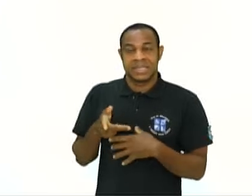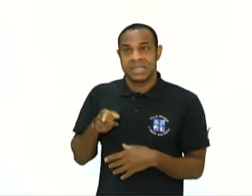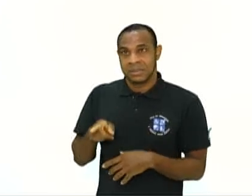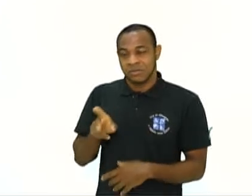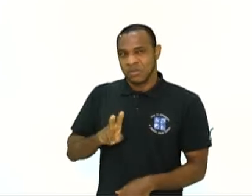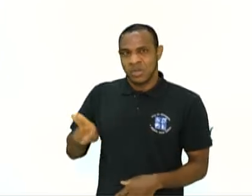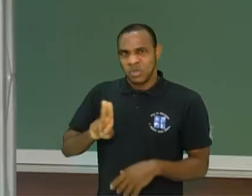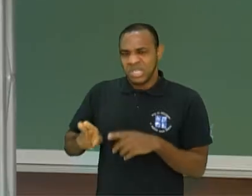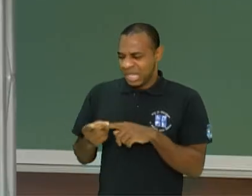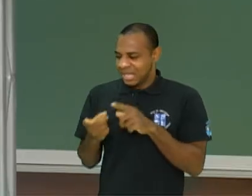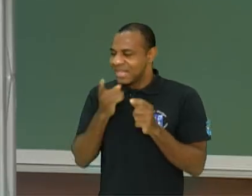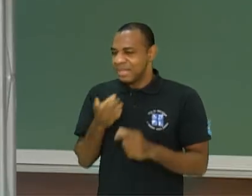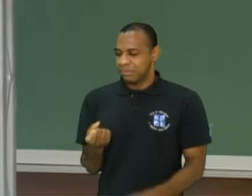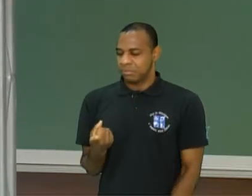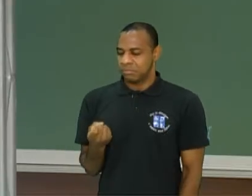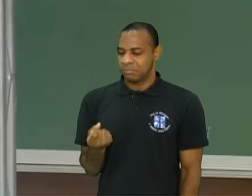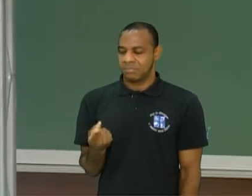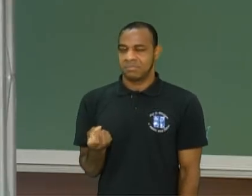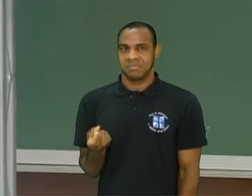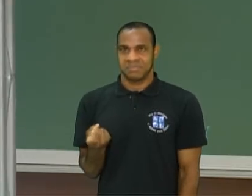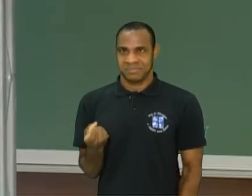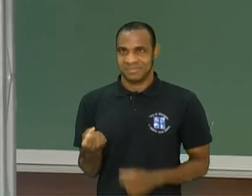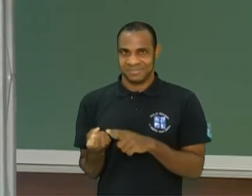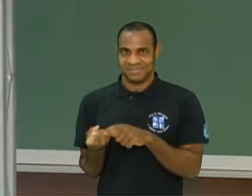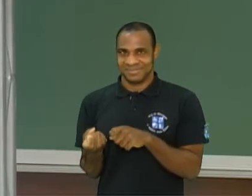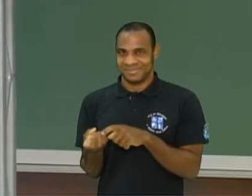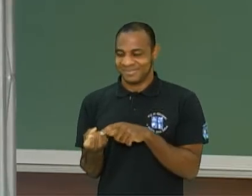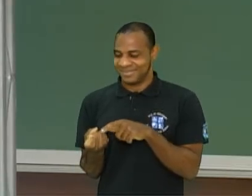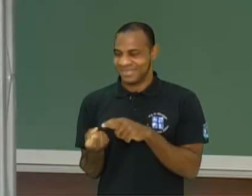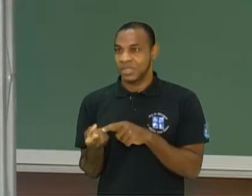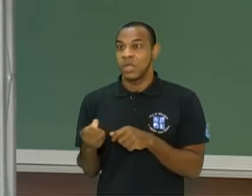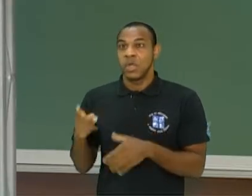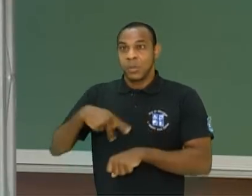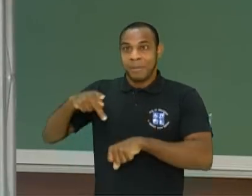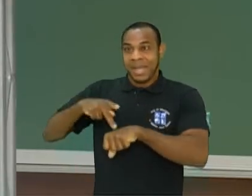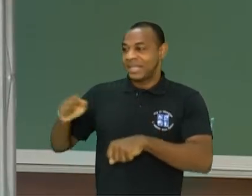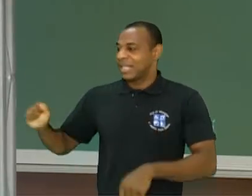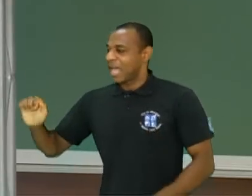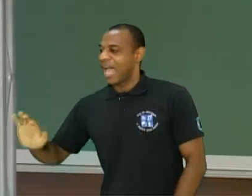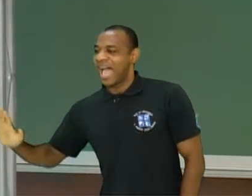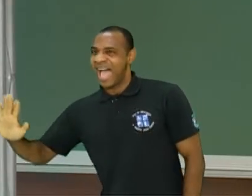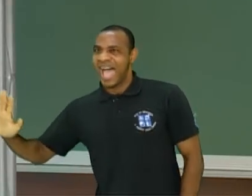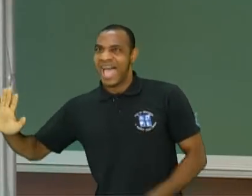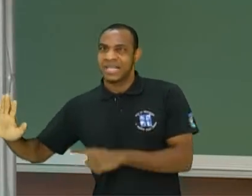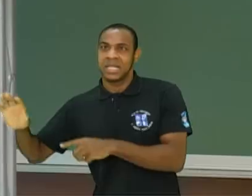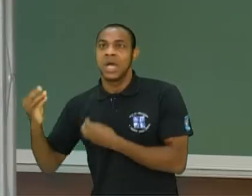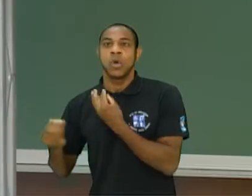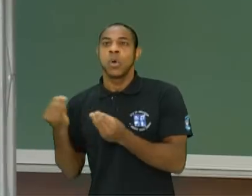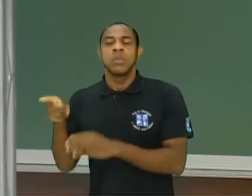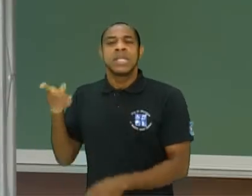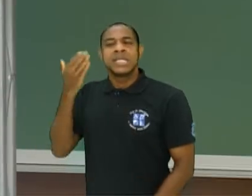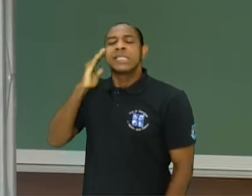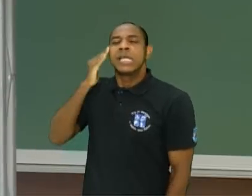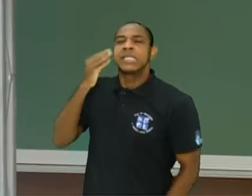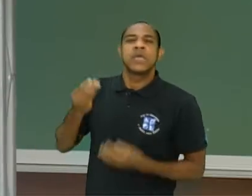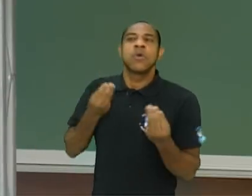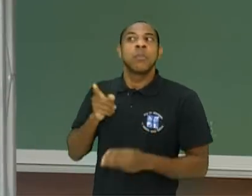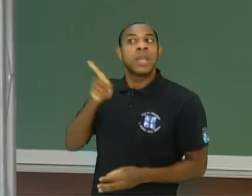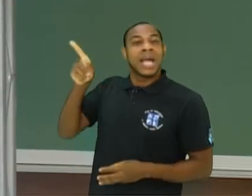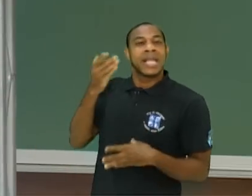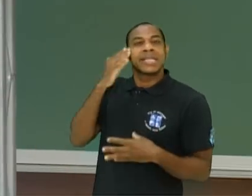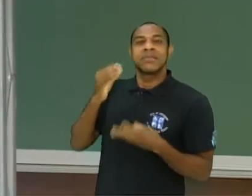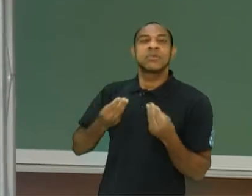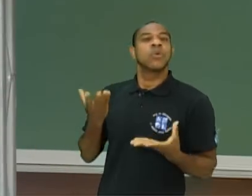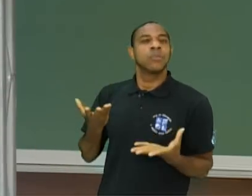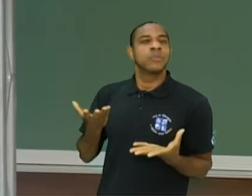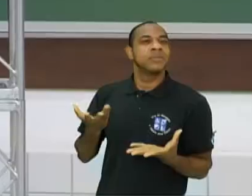esse sinal aqui lá nos países asiáticos, como que as pessoas iriam interpretar, né? As an insult, como